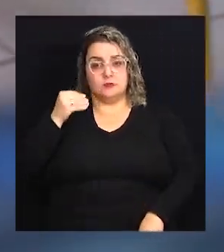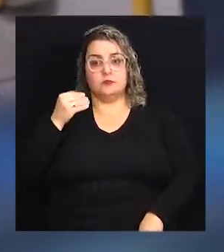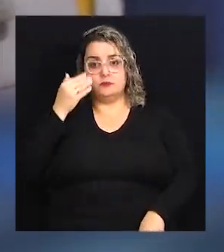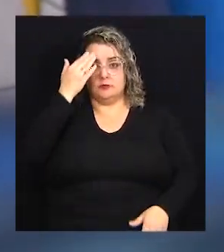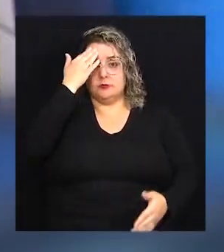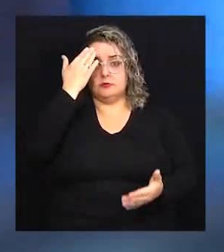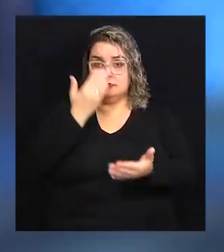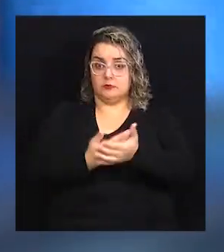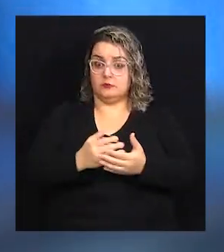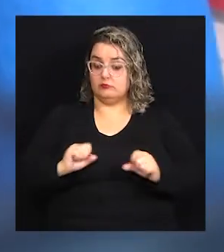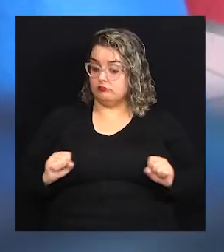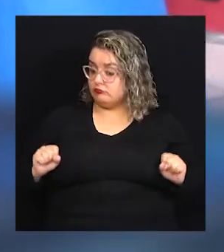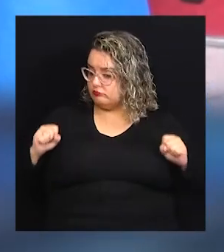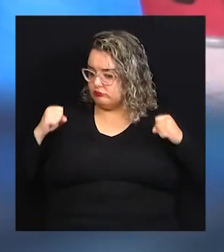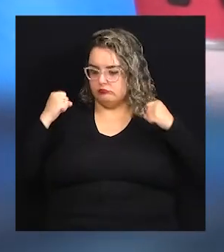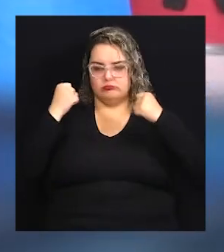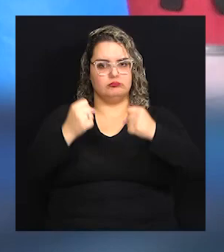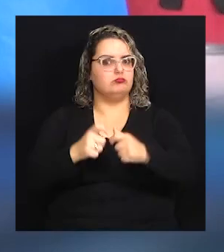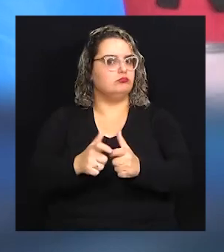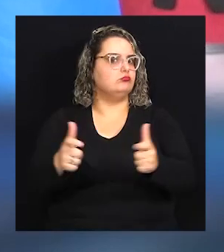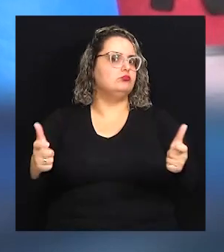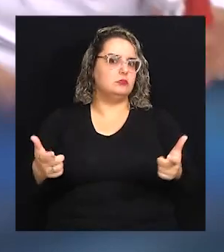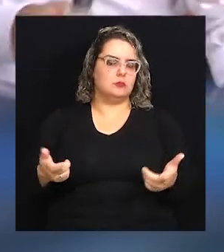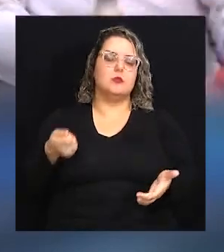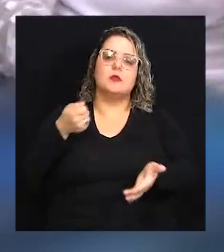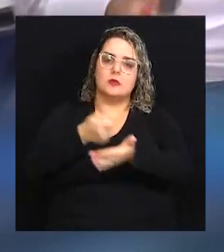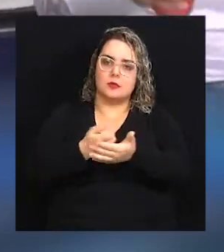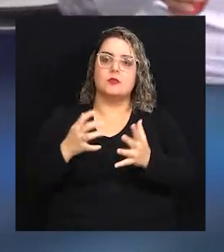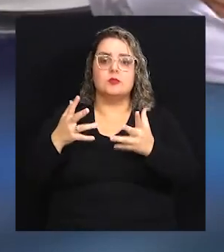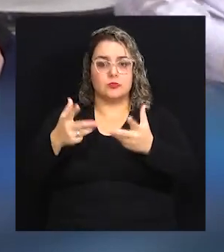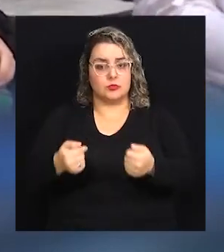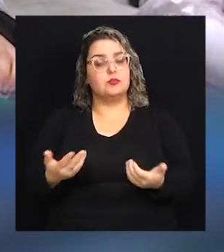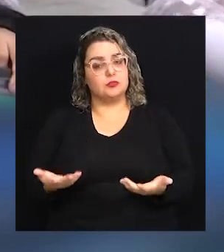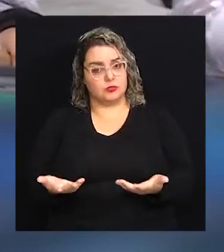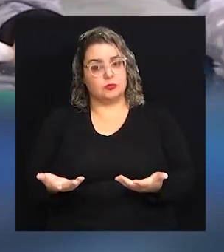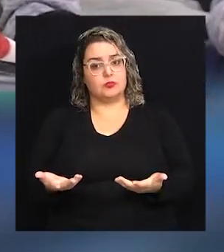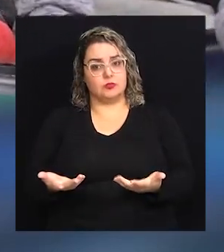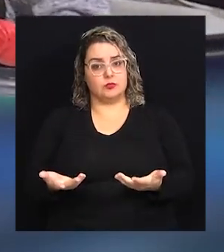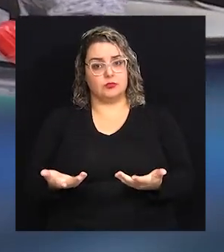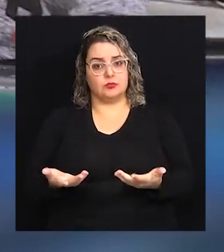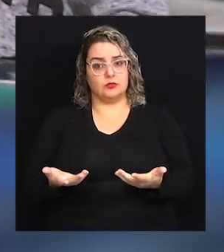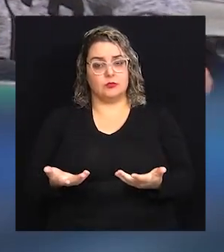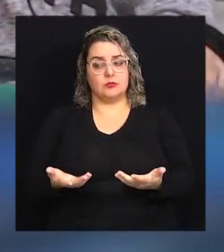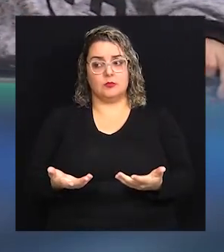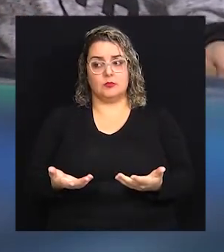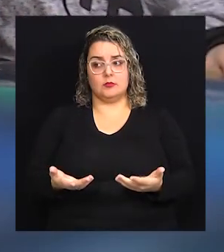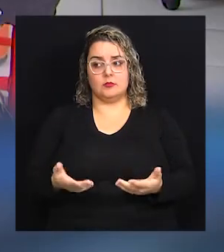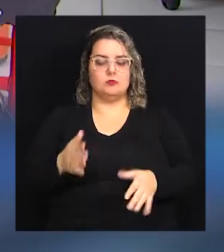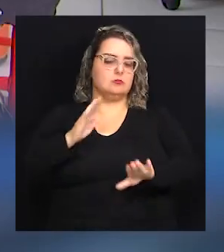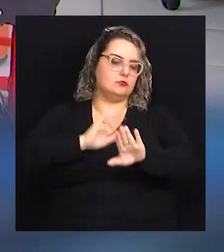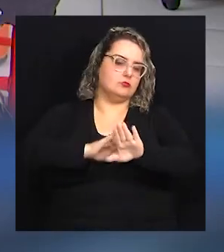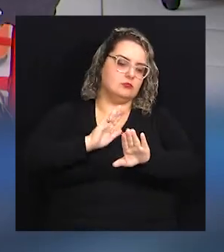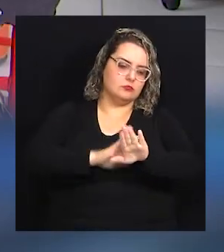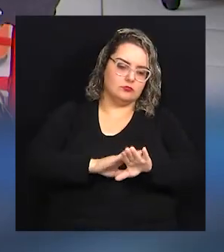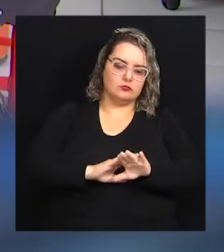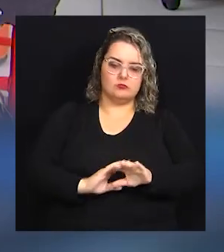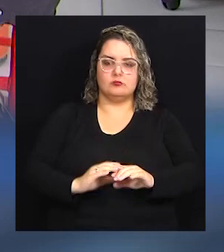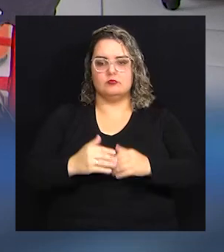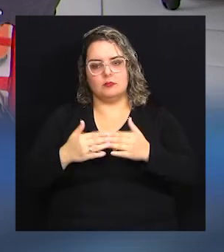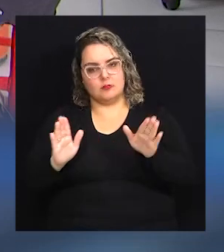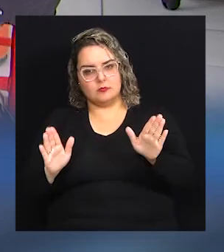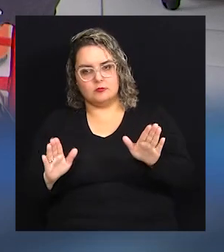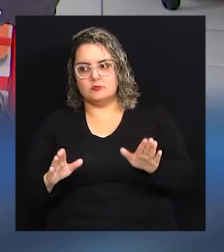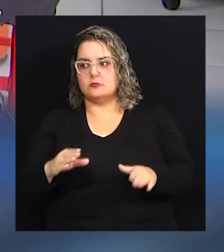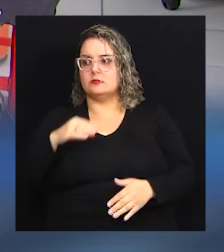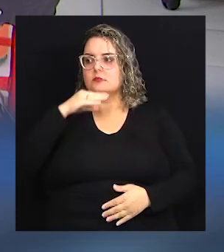eu acredito que deve ser uma força-tarefa imensa para poder garantir tudo, assim, as atividades